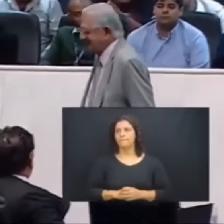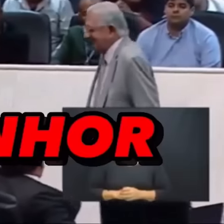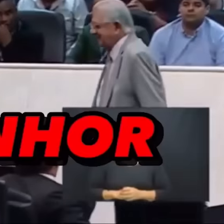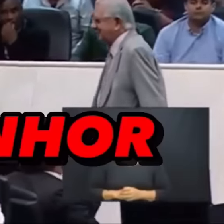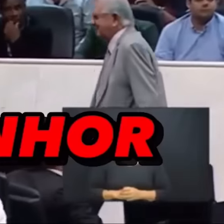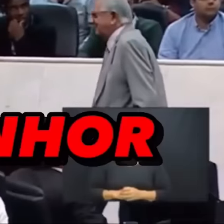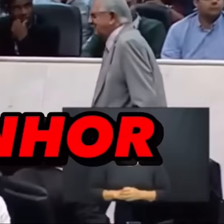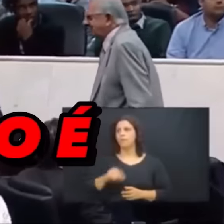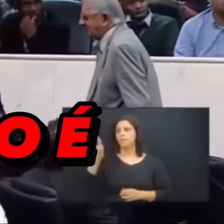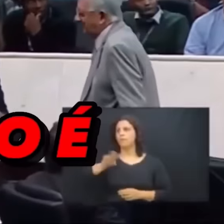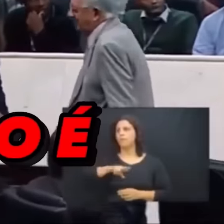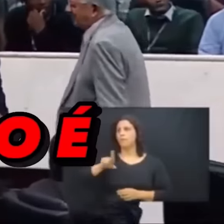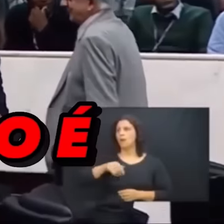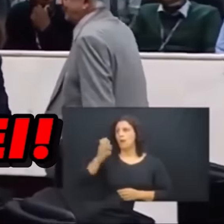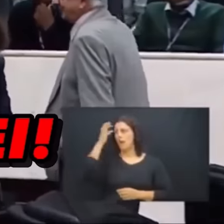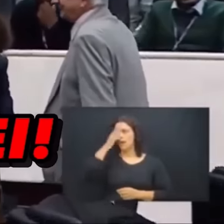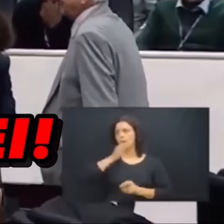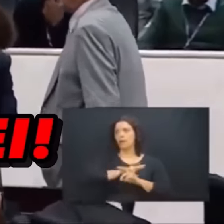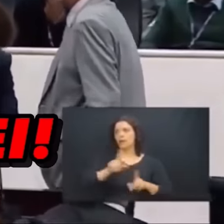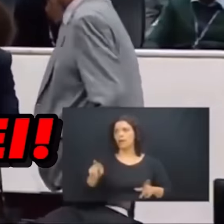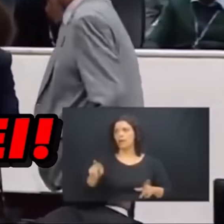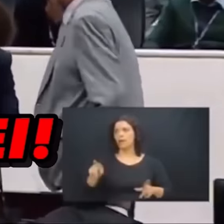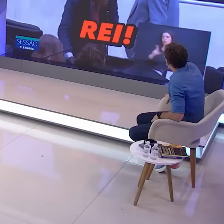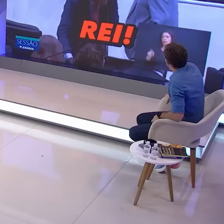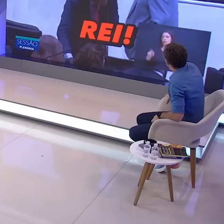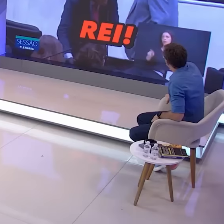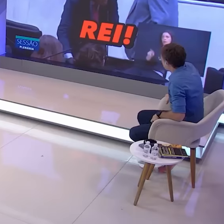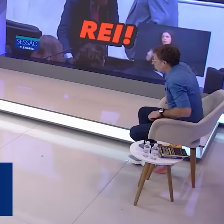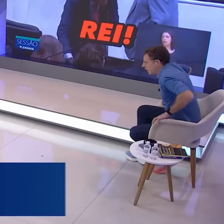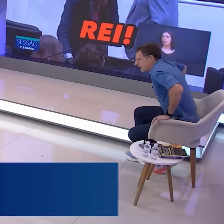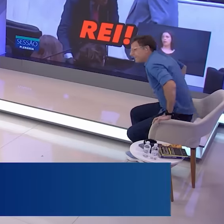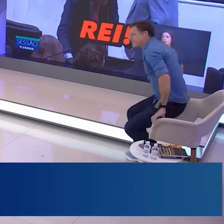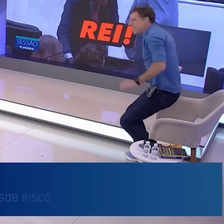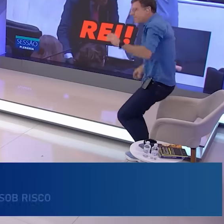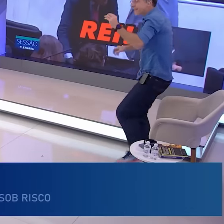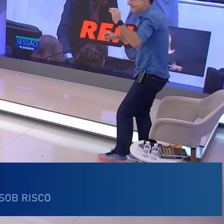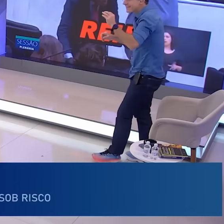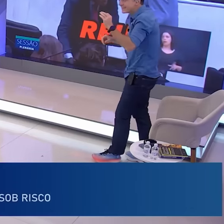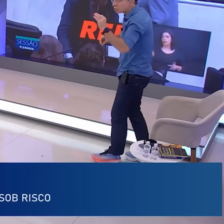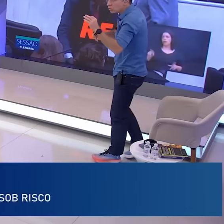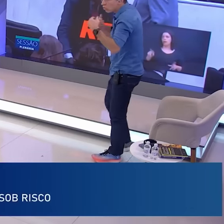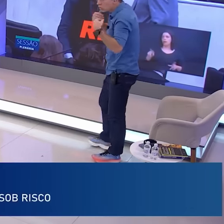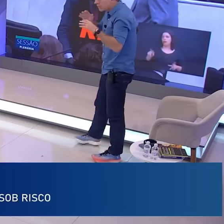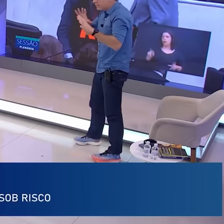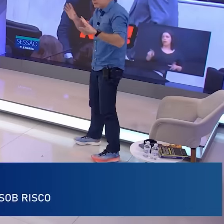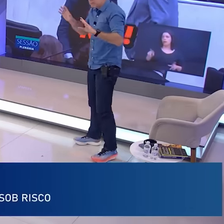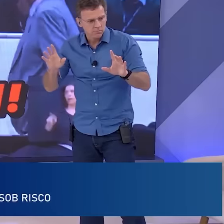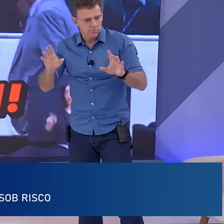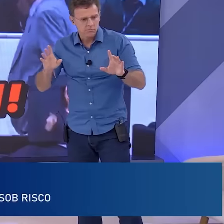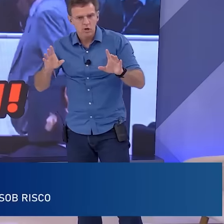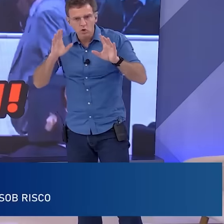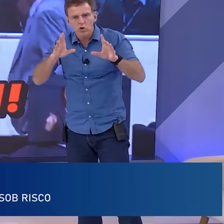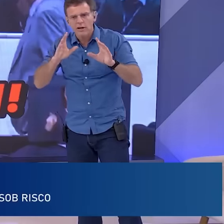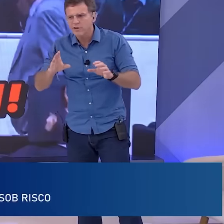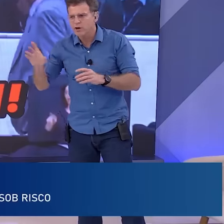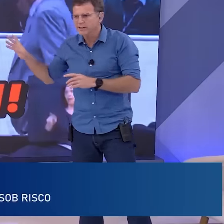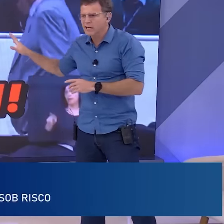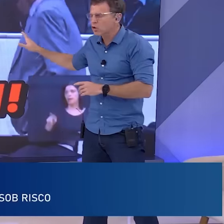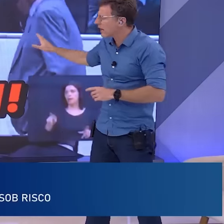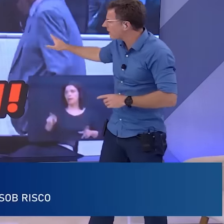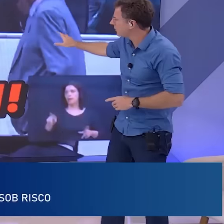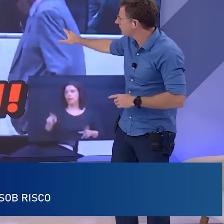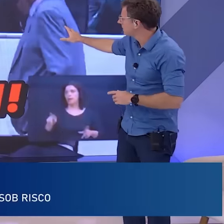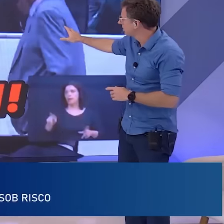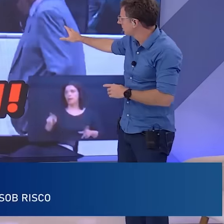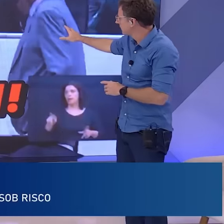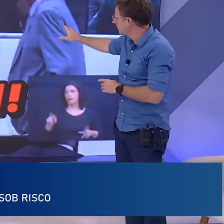O senhor não é rei. Ele está enfrentando... Eu nunca vi. Eu nunca vi alguém